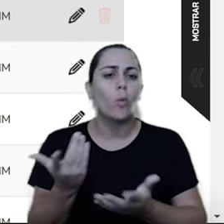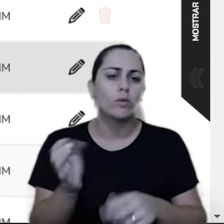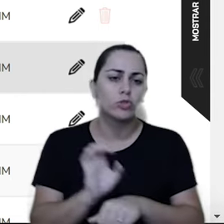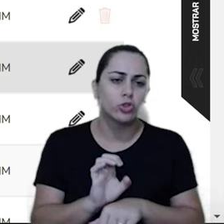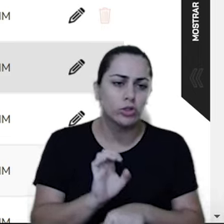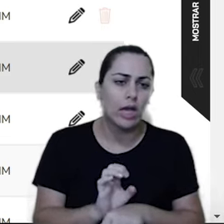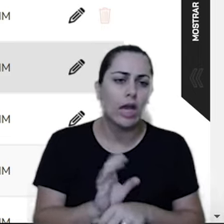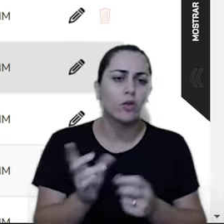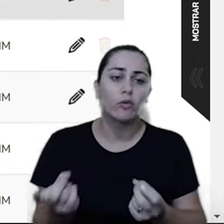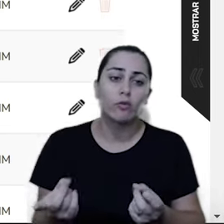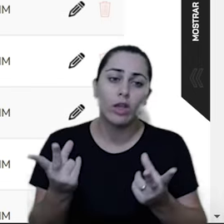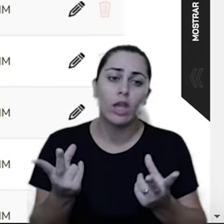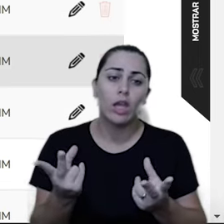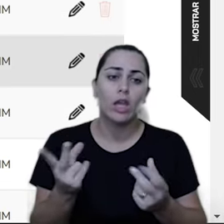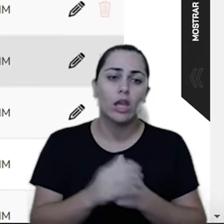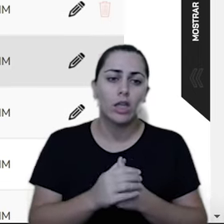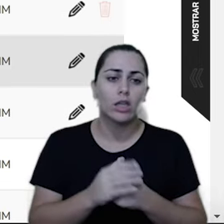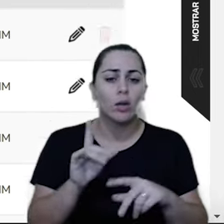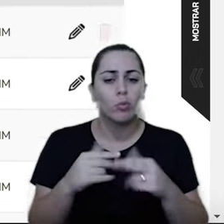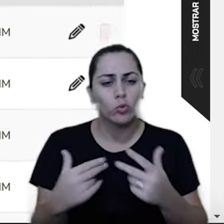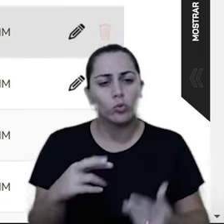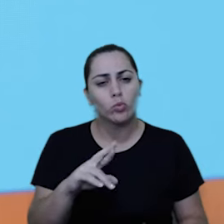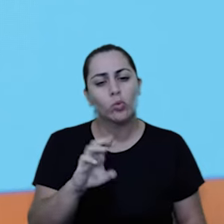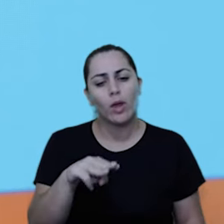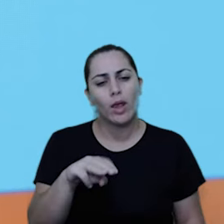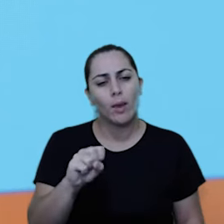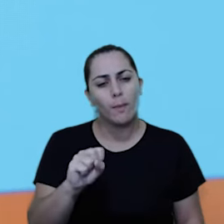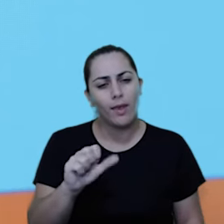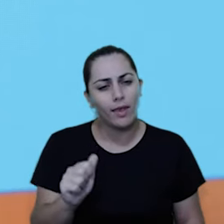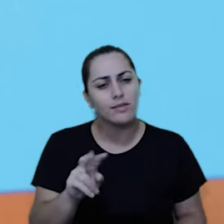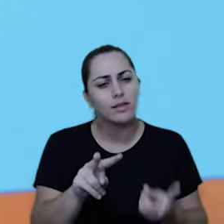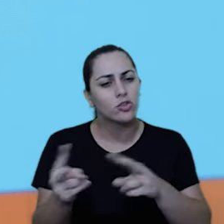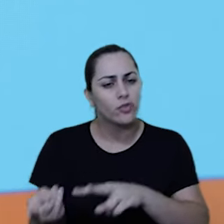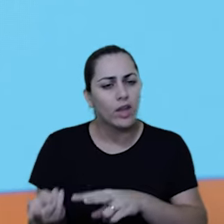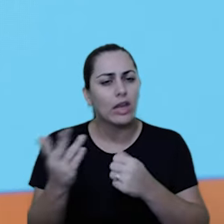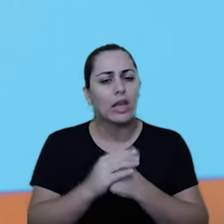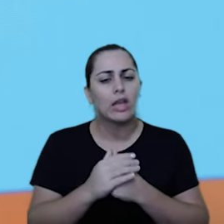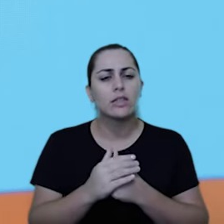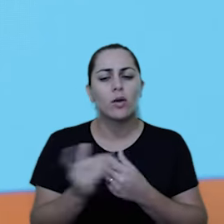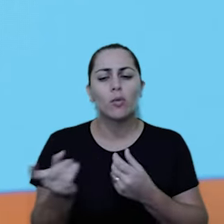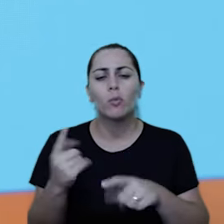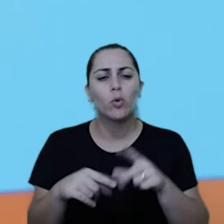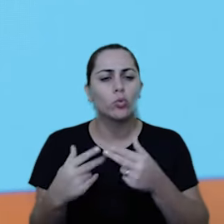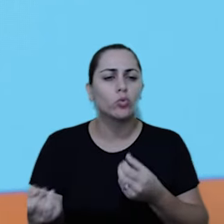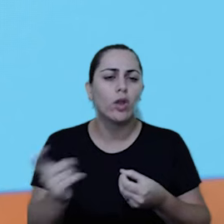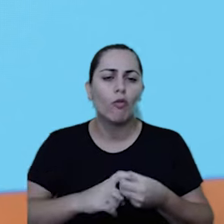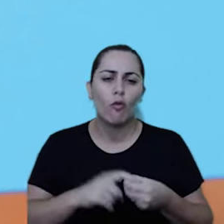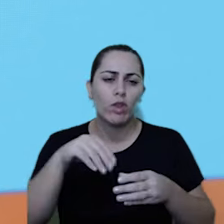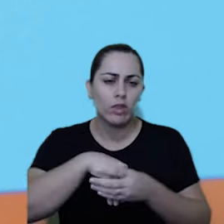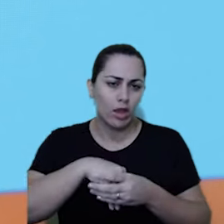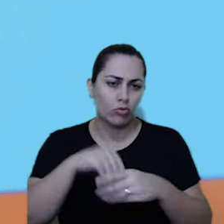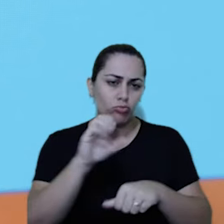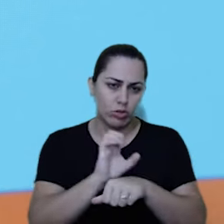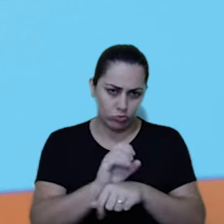Estado de venda dentro do Estado de remessa dentro do Estado de transferência dentro do Estado de devolução de devolução de compra tudo dentro do